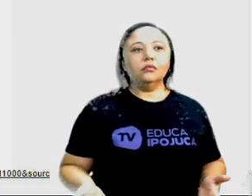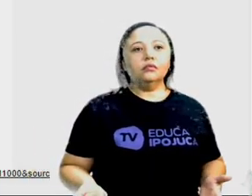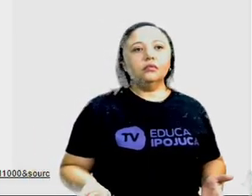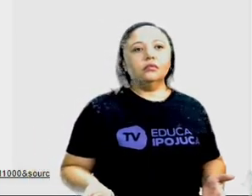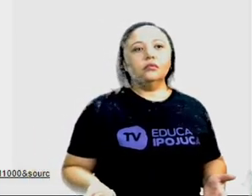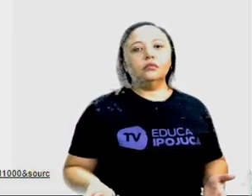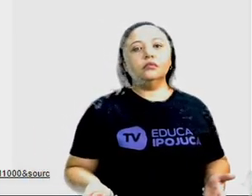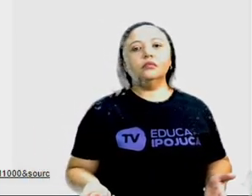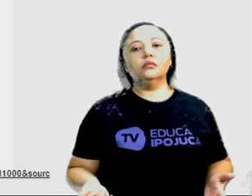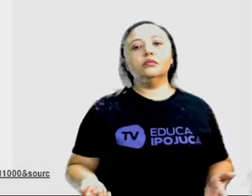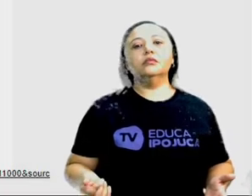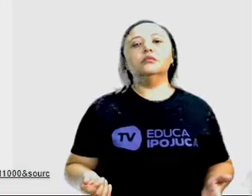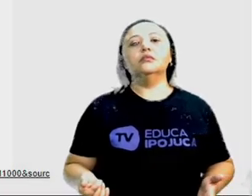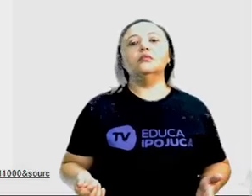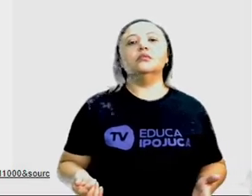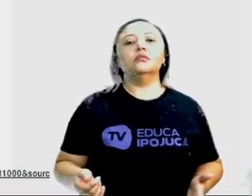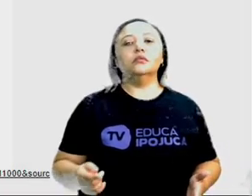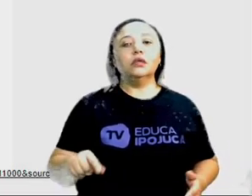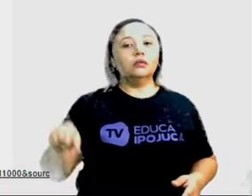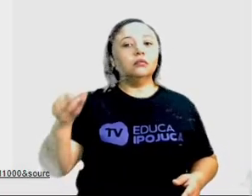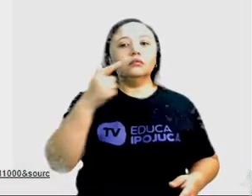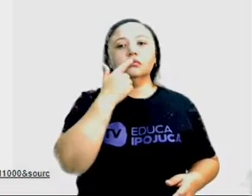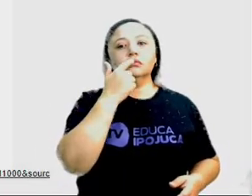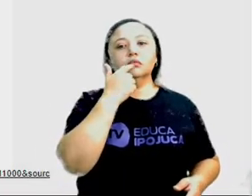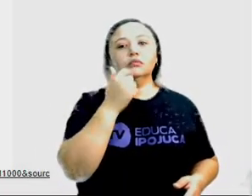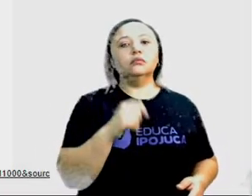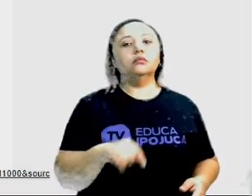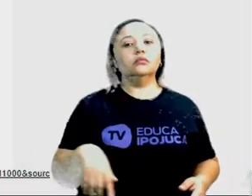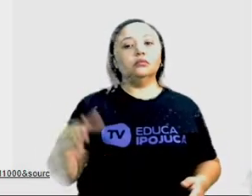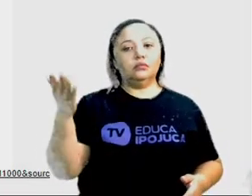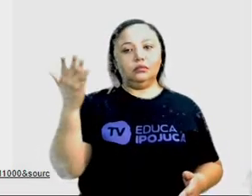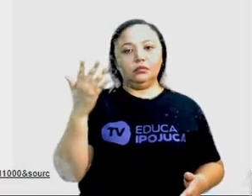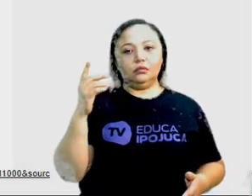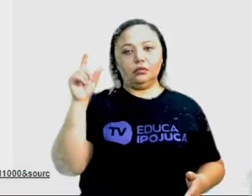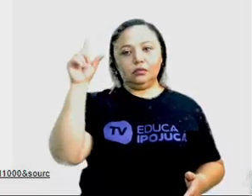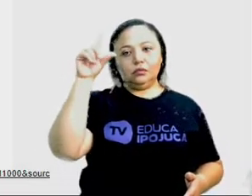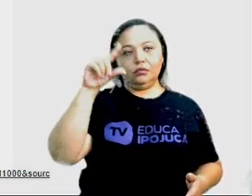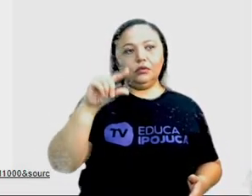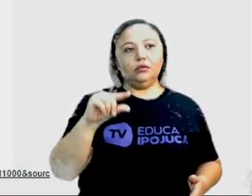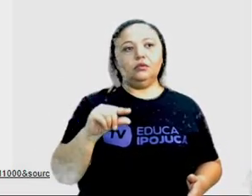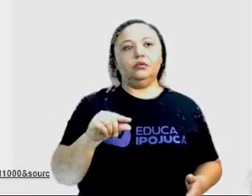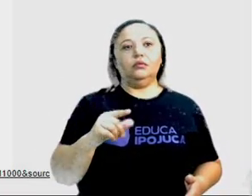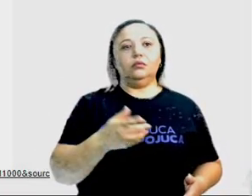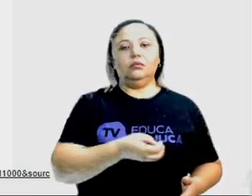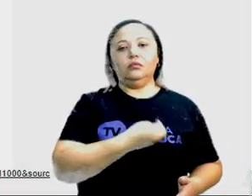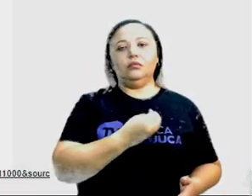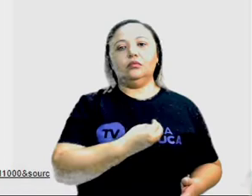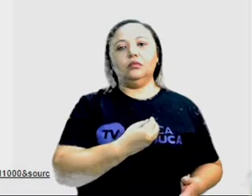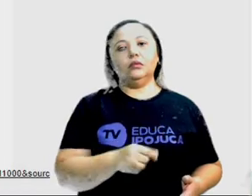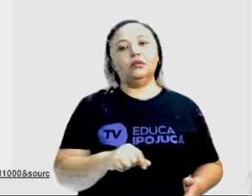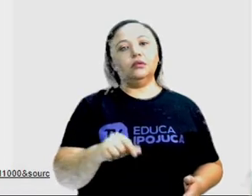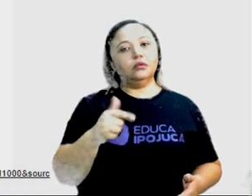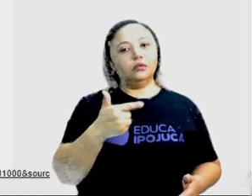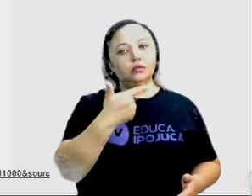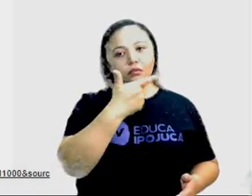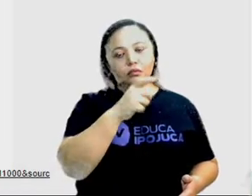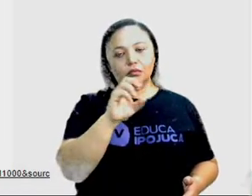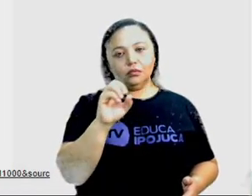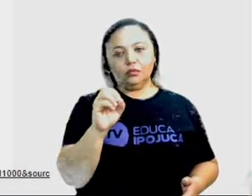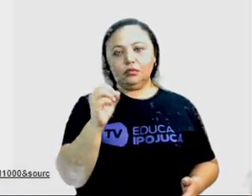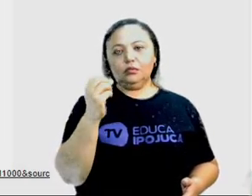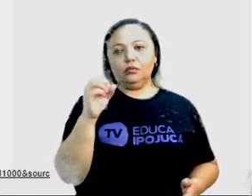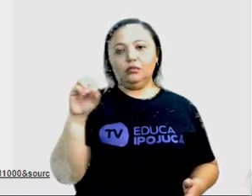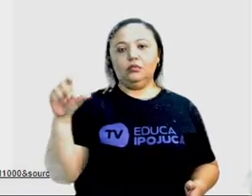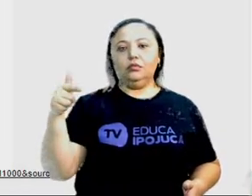1957, que é o que está de vermelho, era menor a expectativa de vida. 2007 já aumentou mais na Oceania. Veja, na